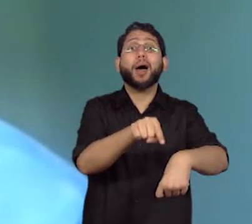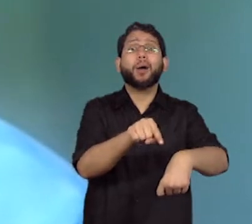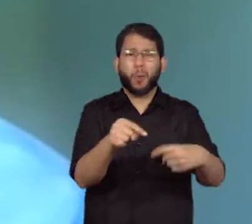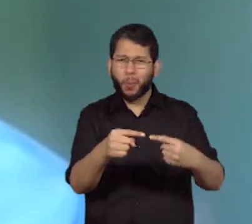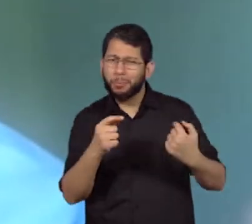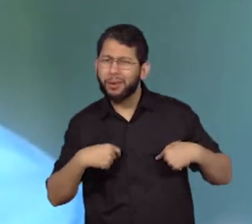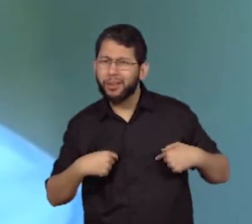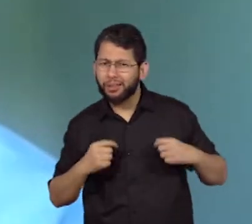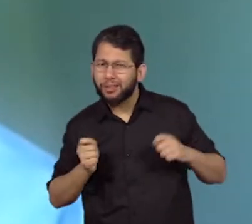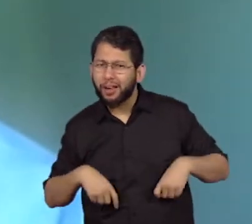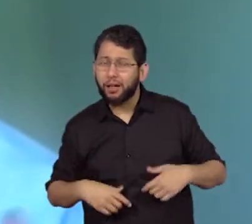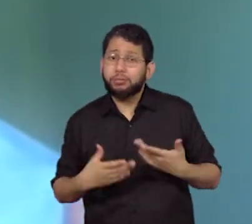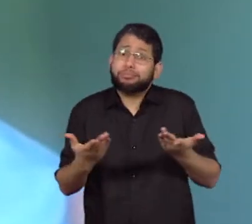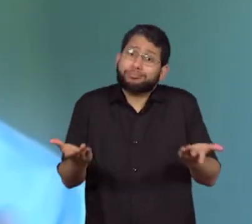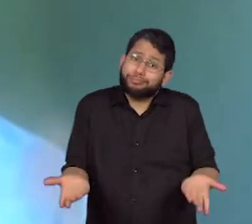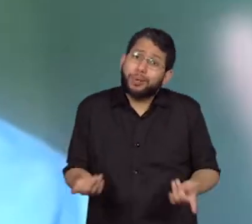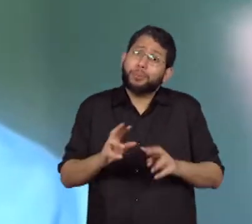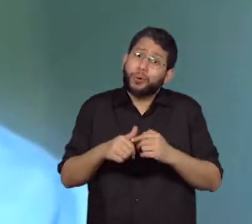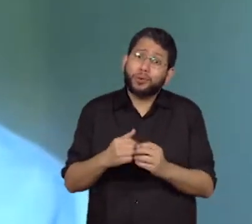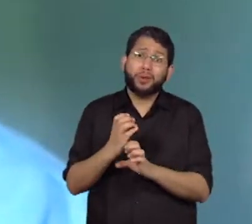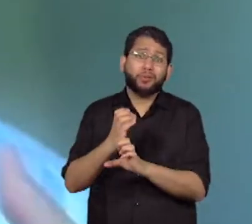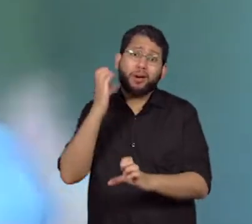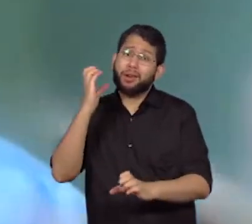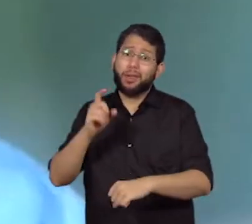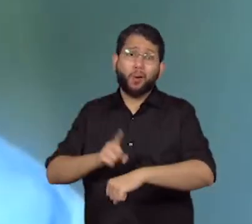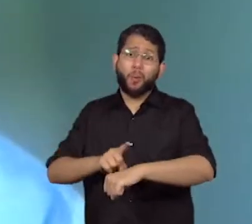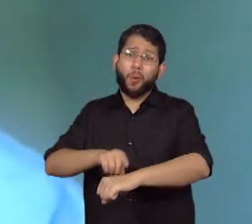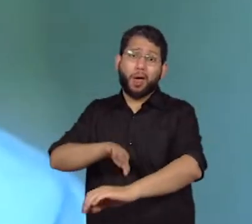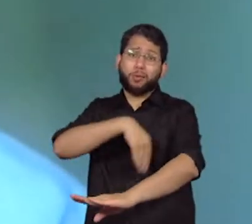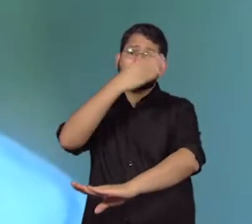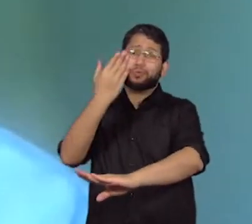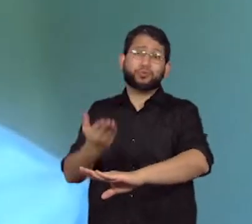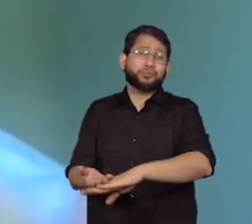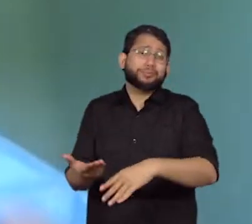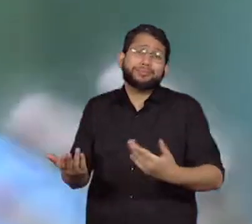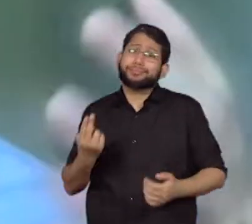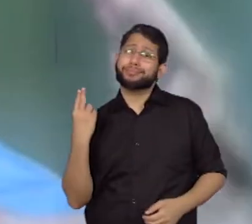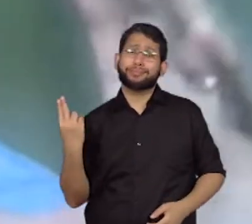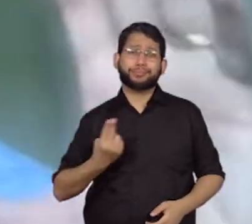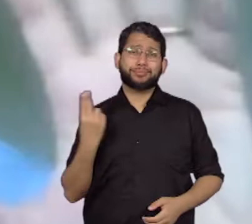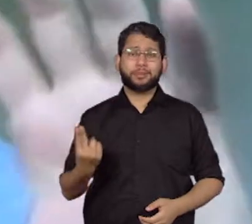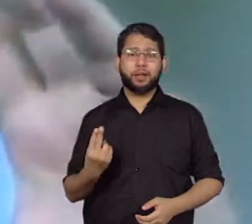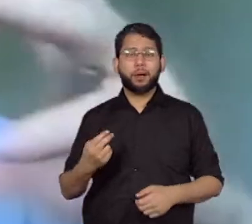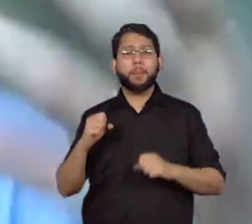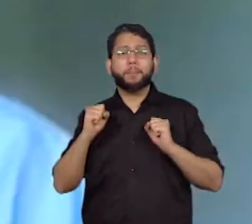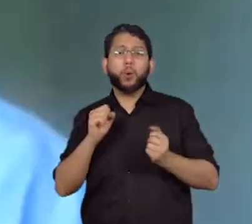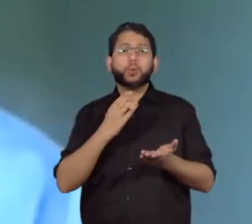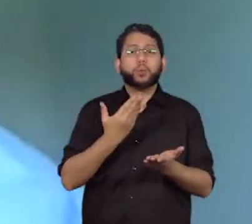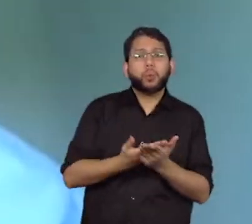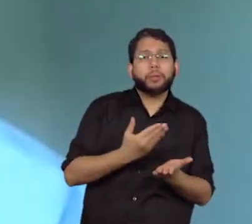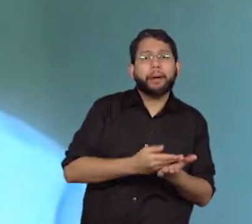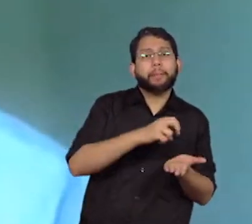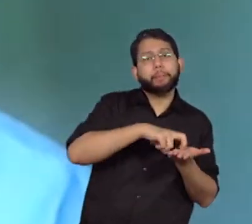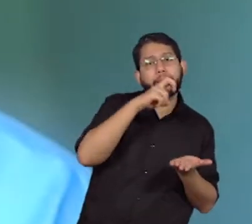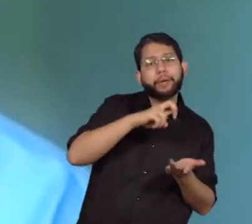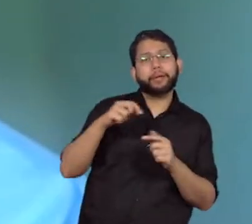engenharia demandava o ensino integral, né, que eu estudasse o dia inteiro. Eu pensei, bom, o que vai ser mais